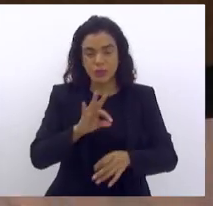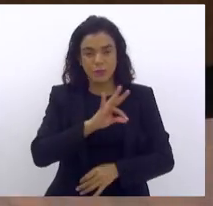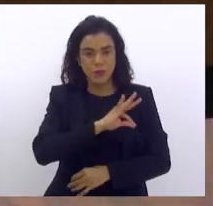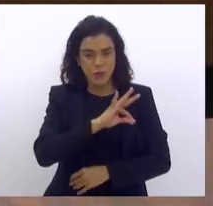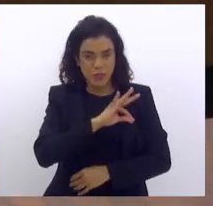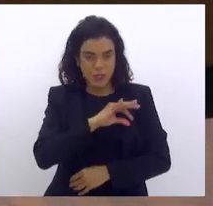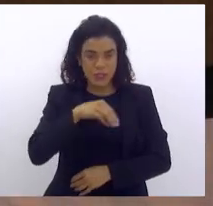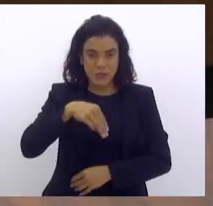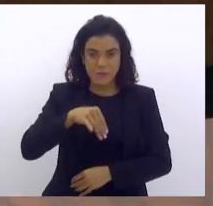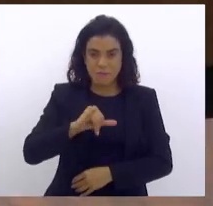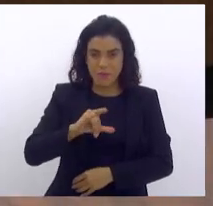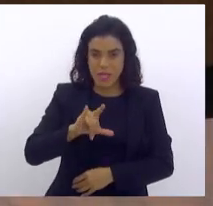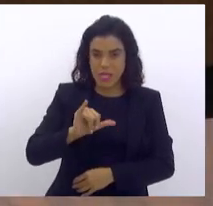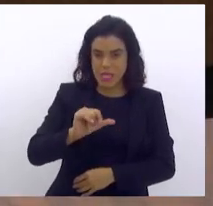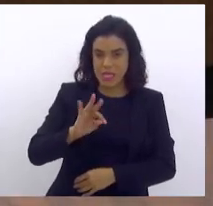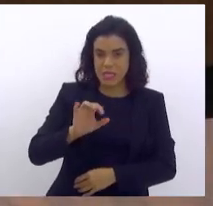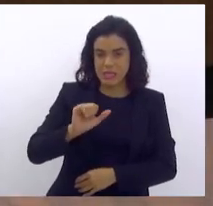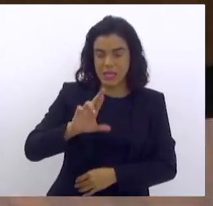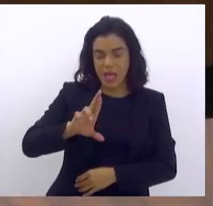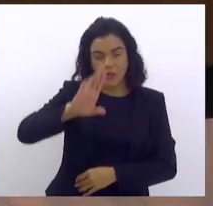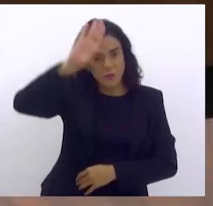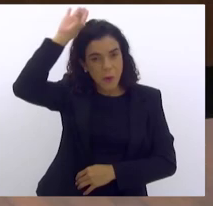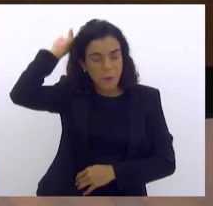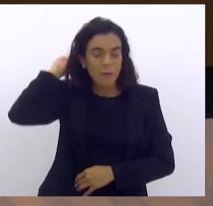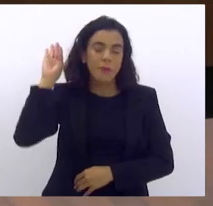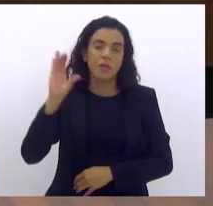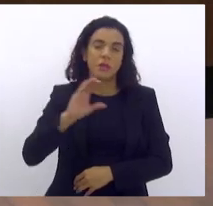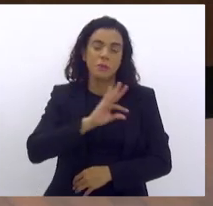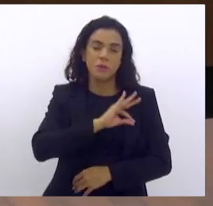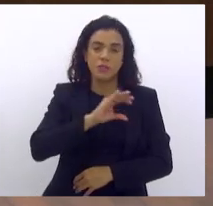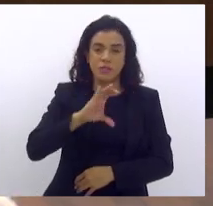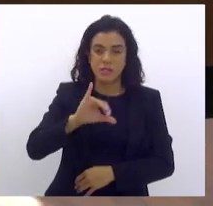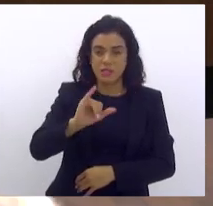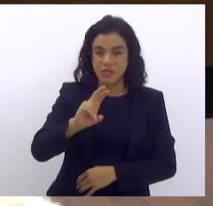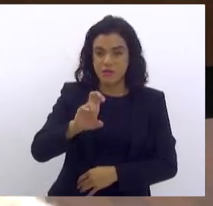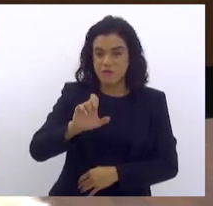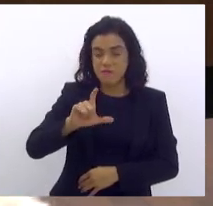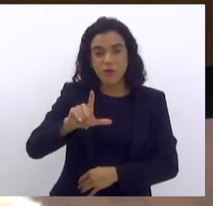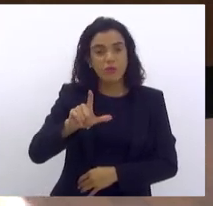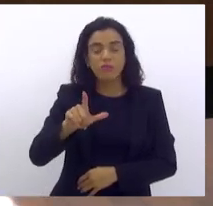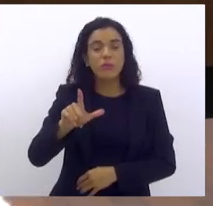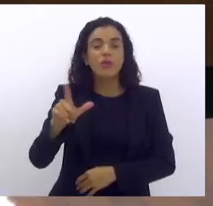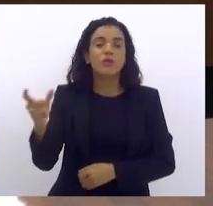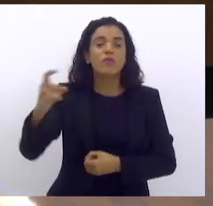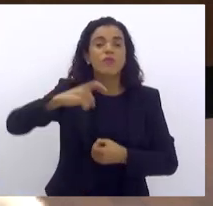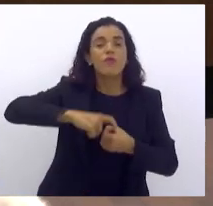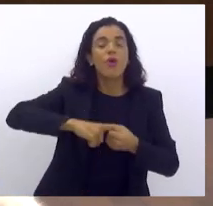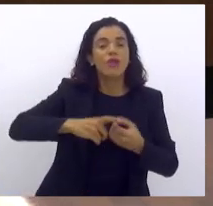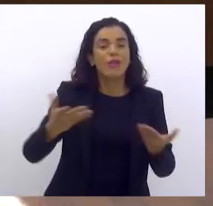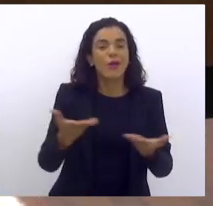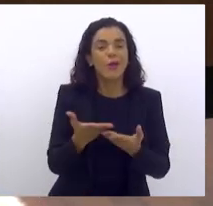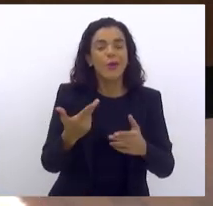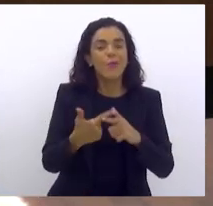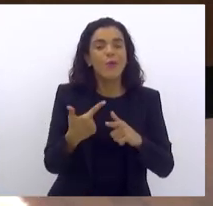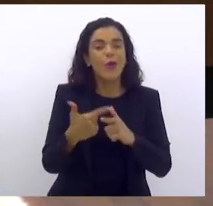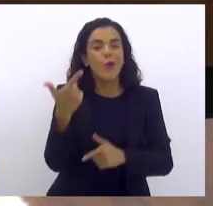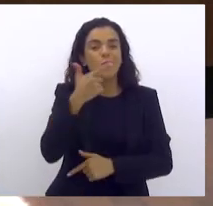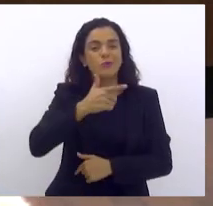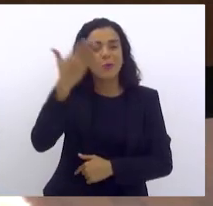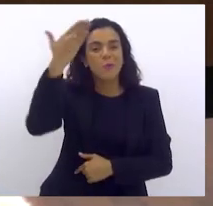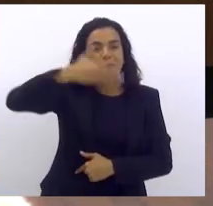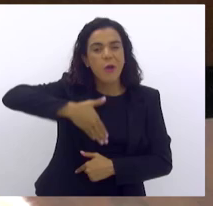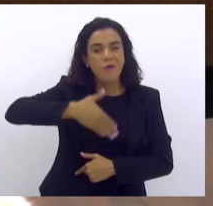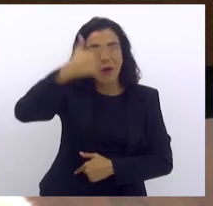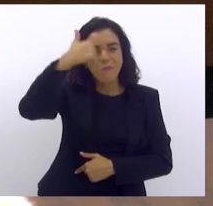da Polícia Civil e do Corpo de Bombeiros, estavam já retornando porque provaram suas inocências. E